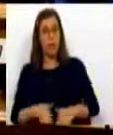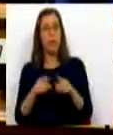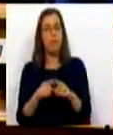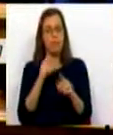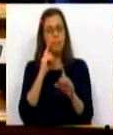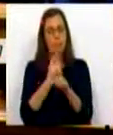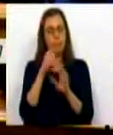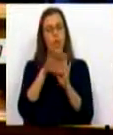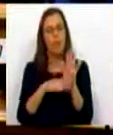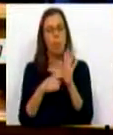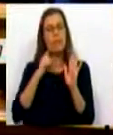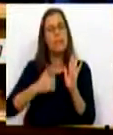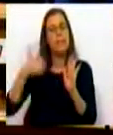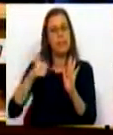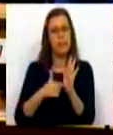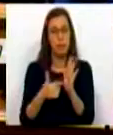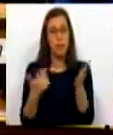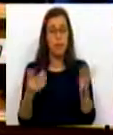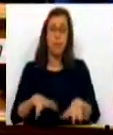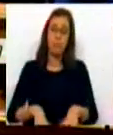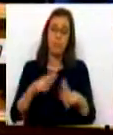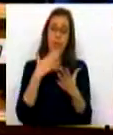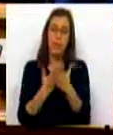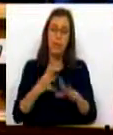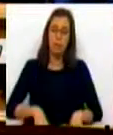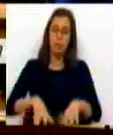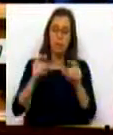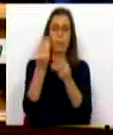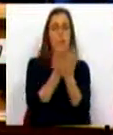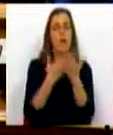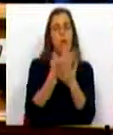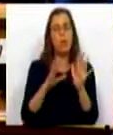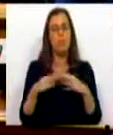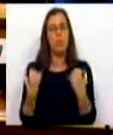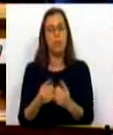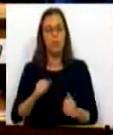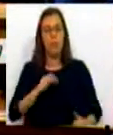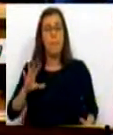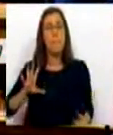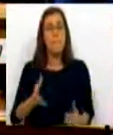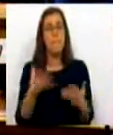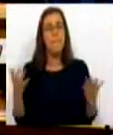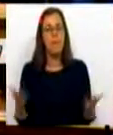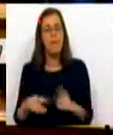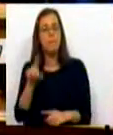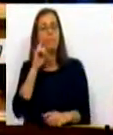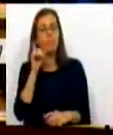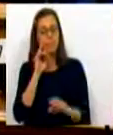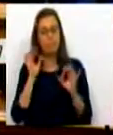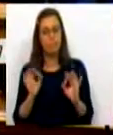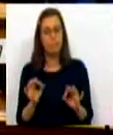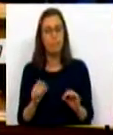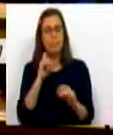uma condição essencial para o crescimento e desenvolvimento económico e social do nosso país e para a defesa